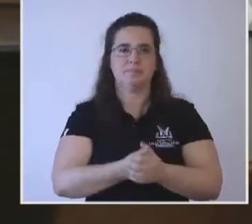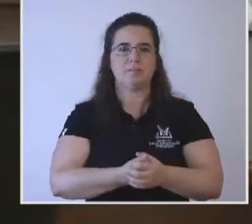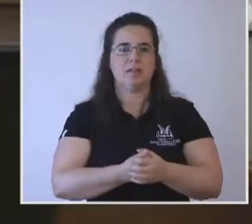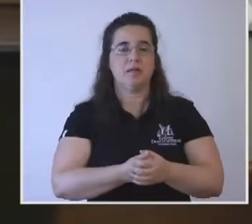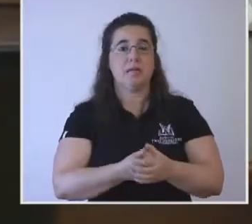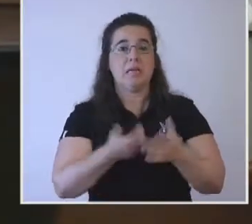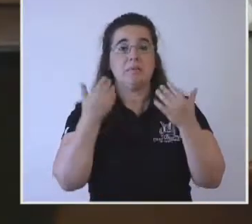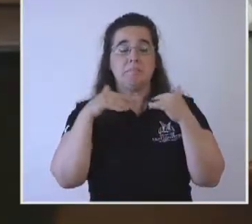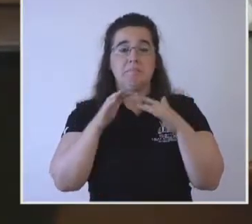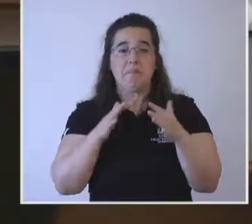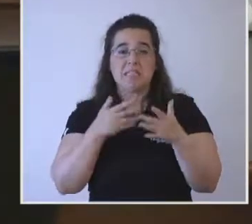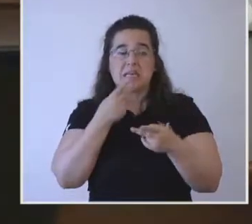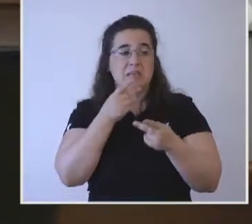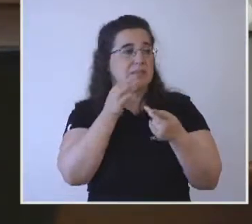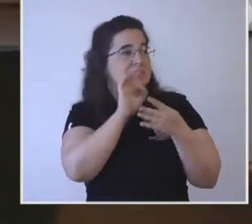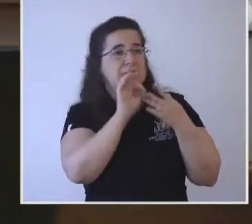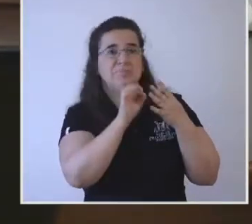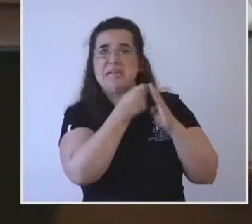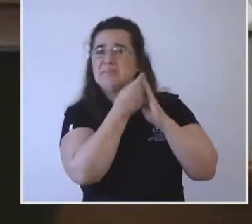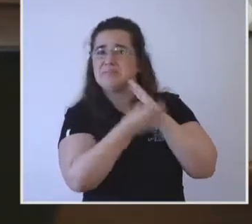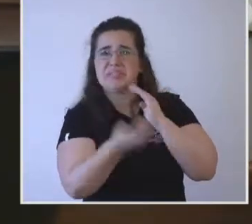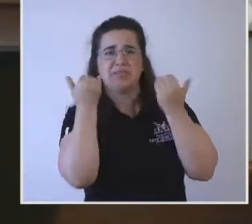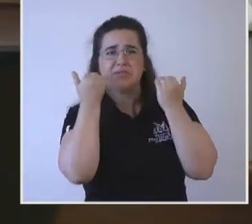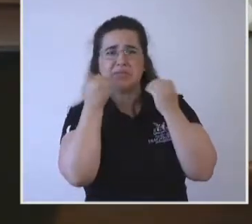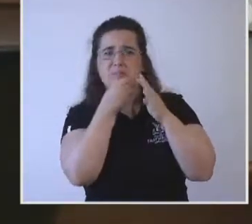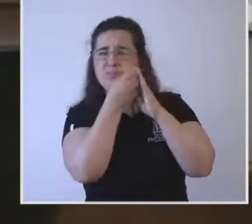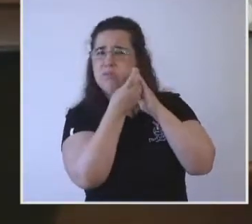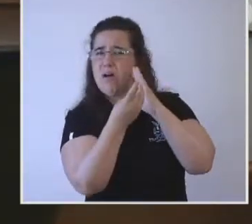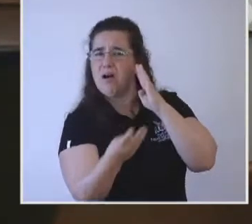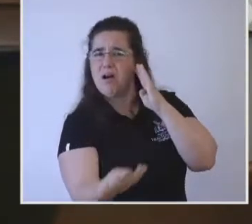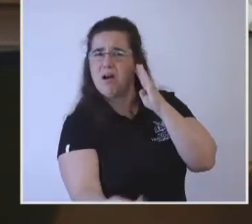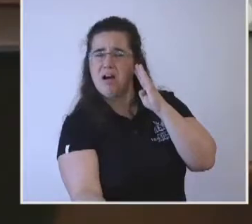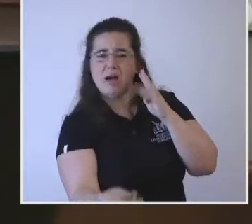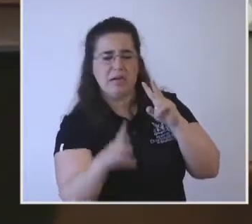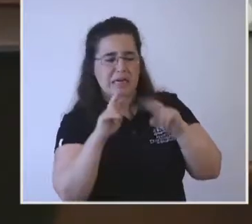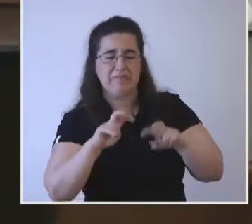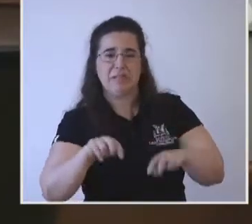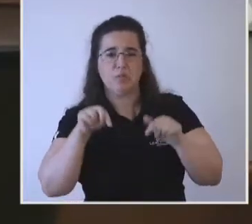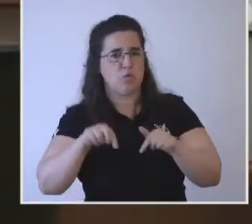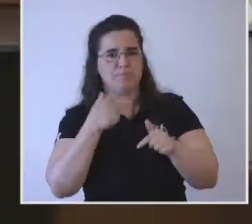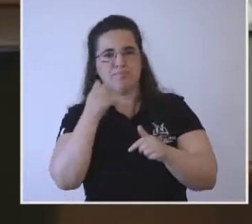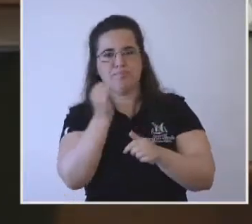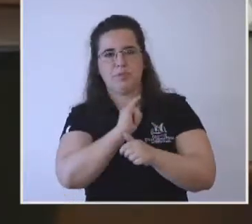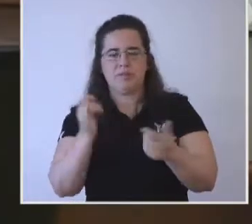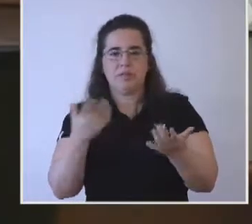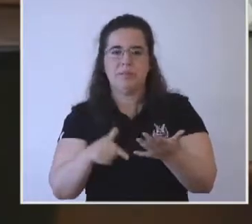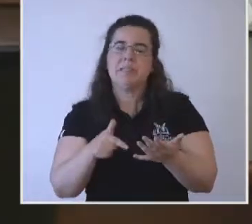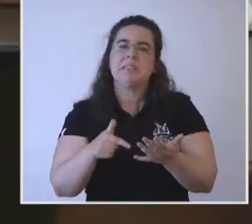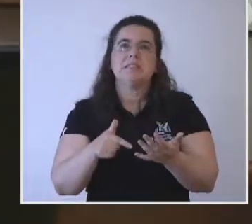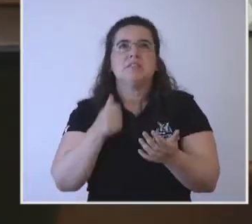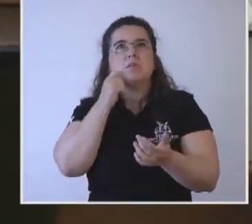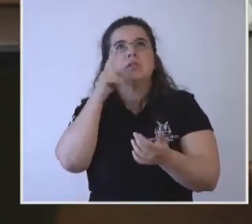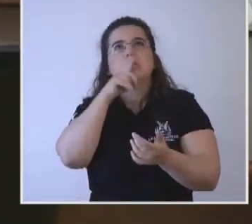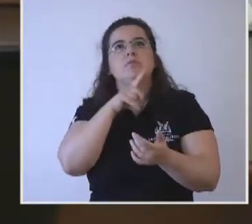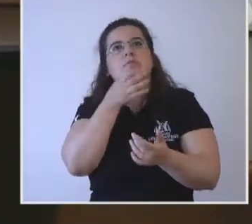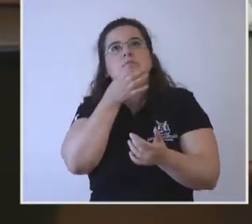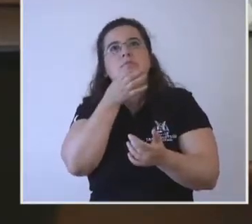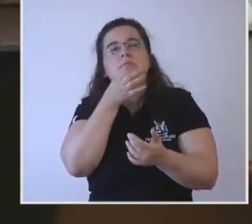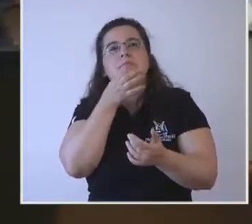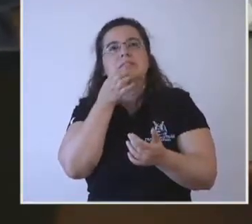avaliar cada uma destas alíneas. Quando se fala naquilo que se chama uma proteína que é parecida